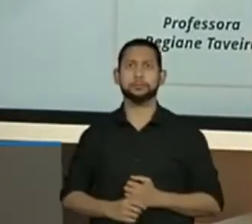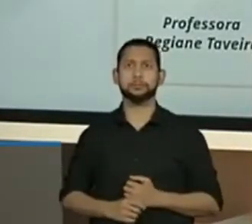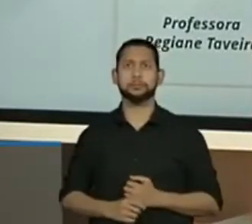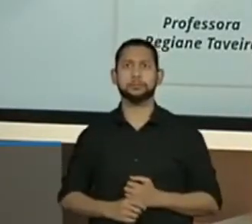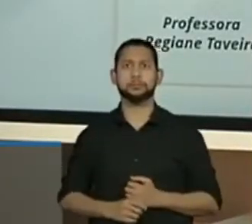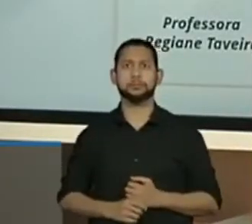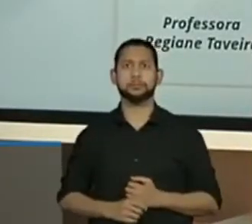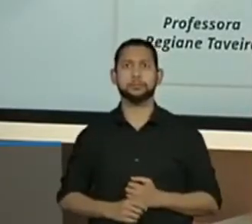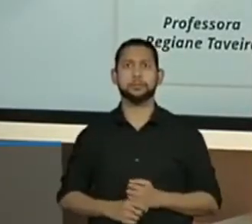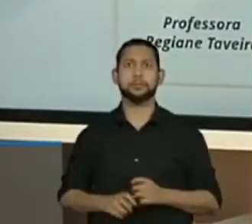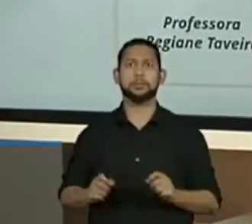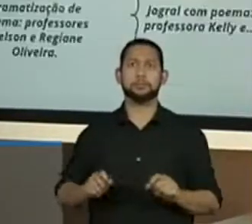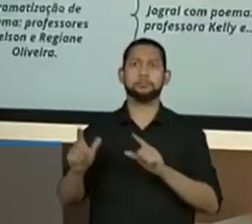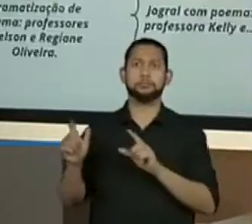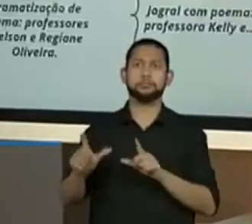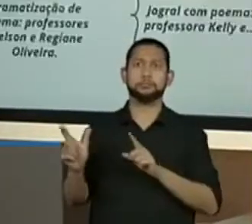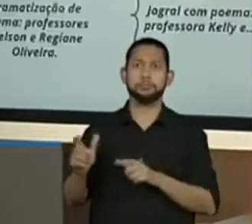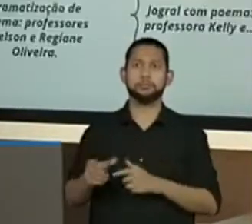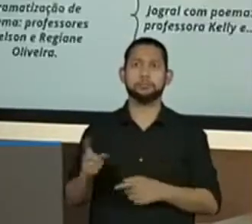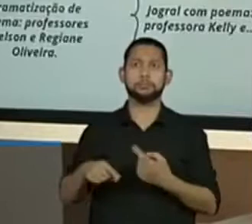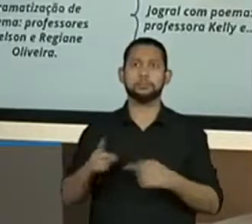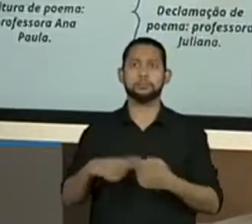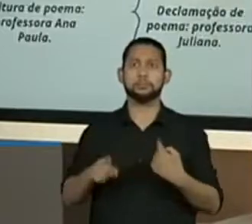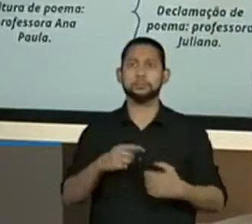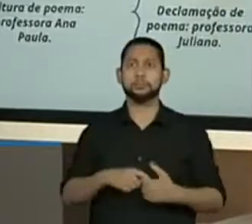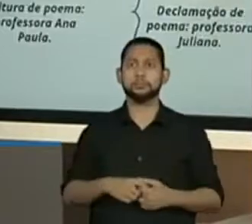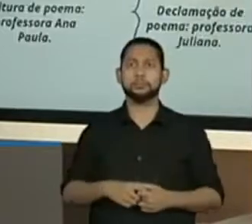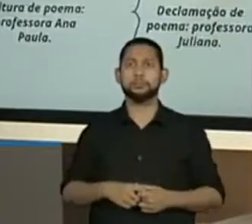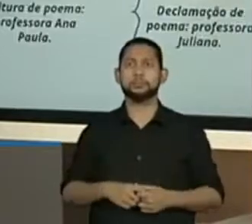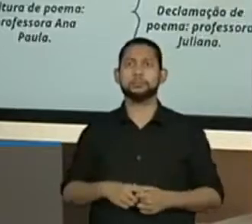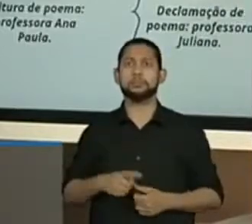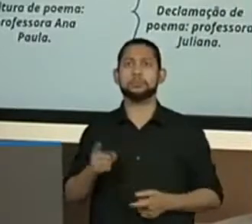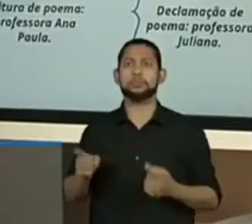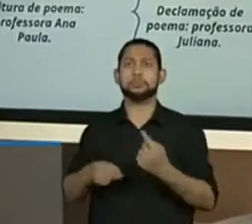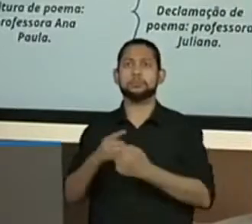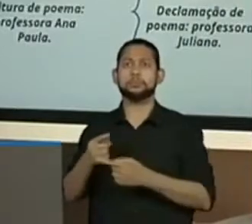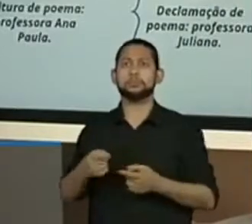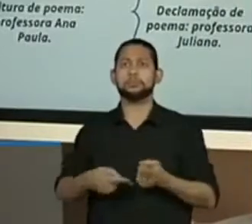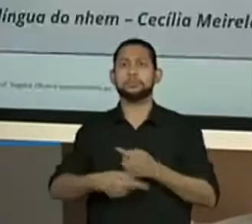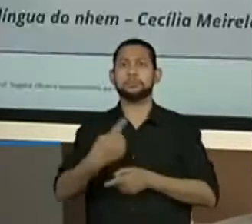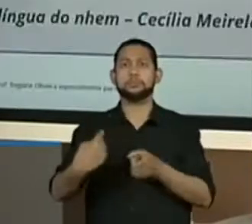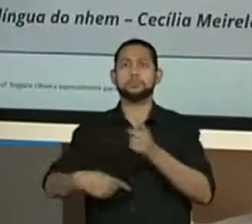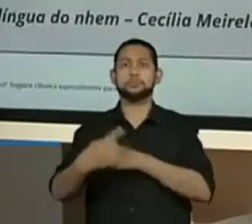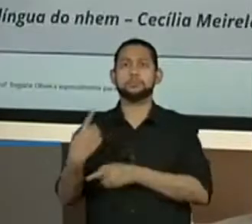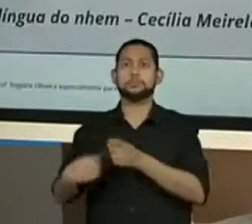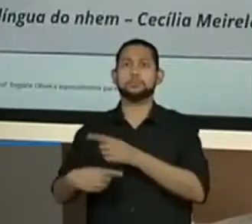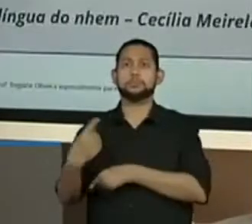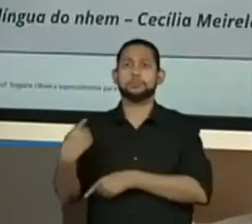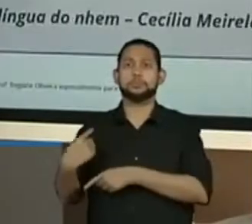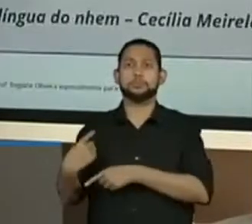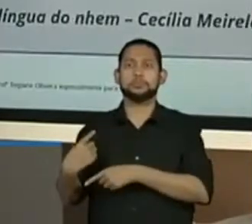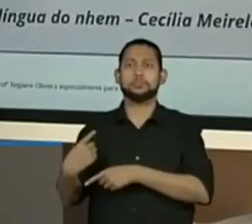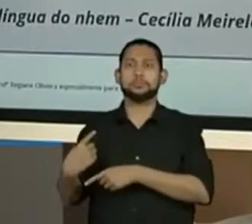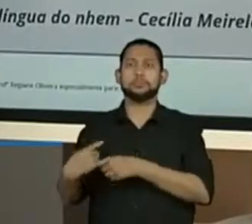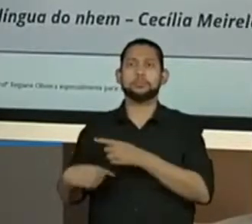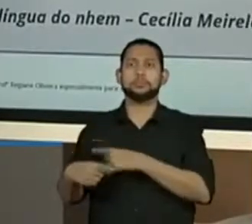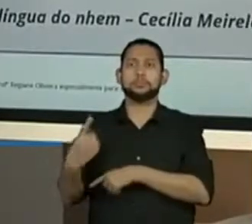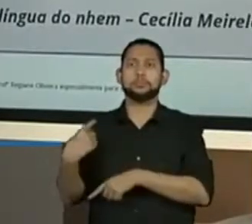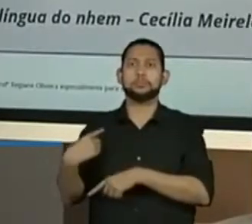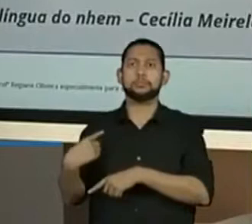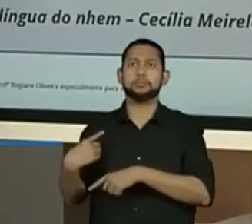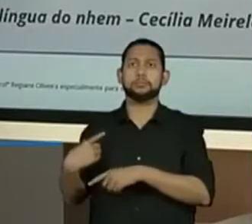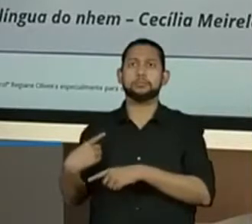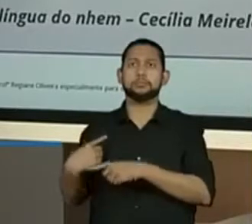duplicado ou telinha para vocês saberem que tanto Tu tem uma informação bem